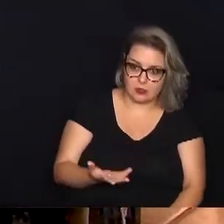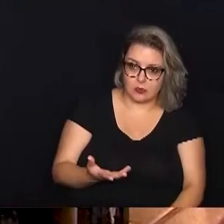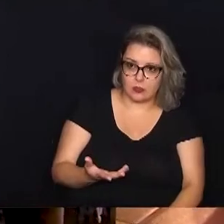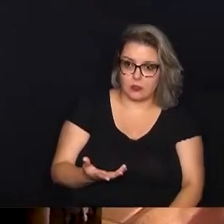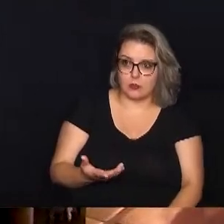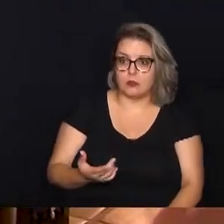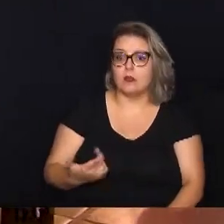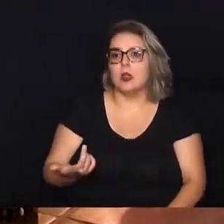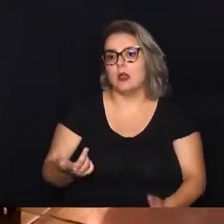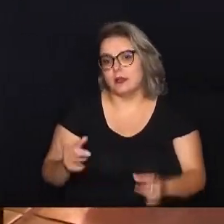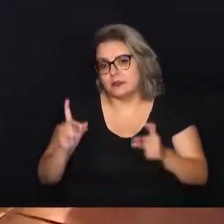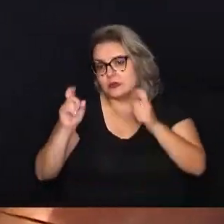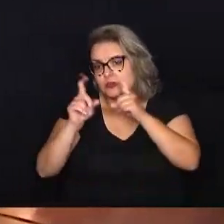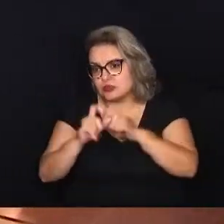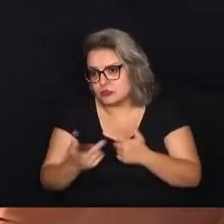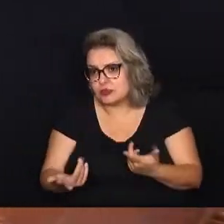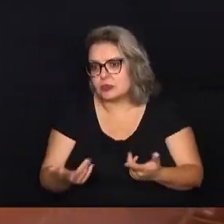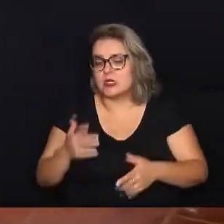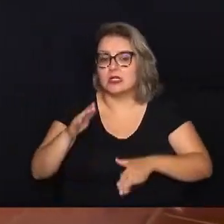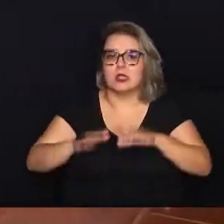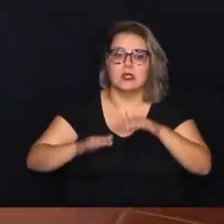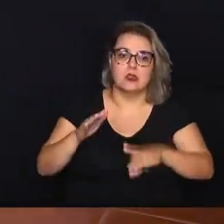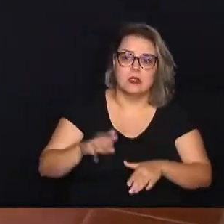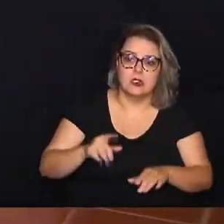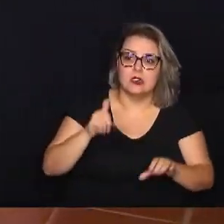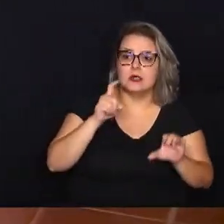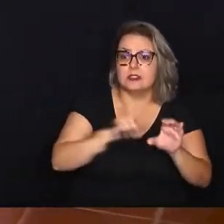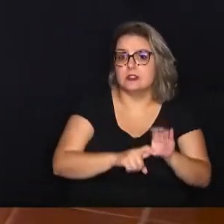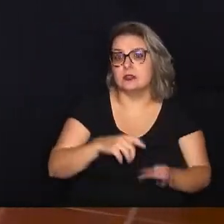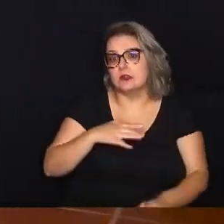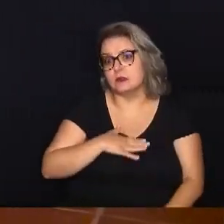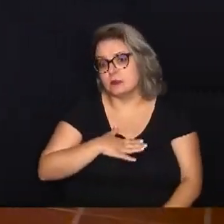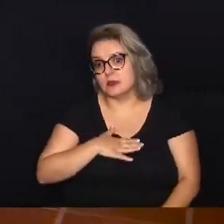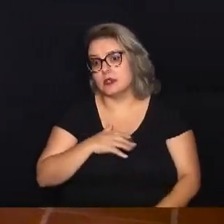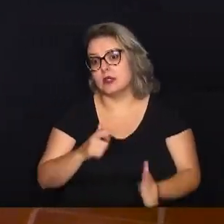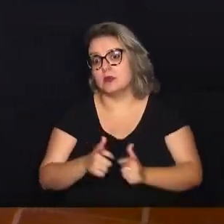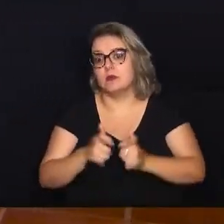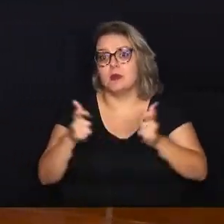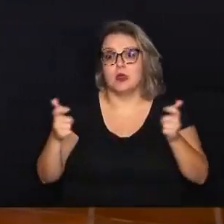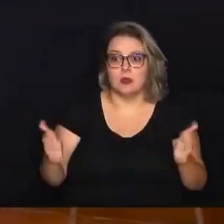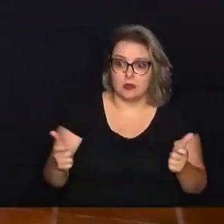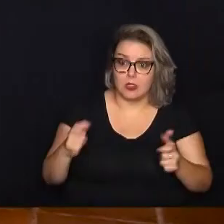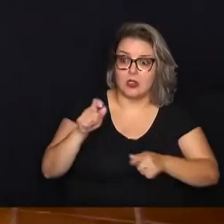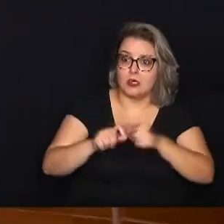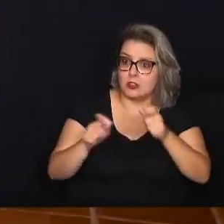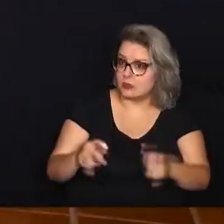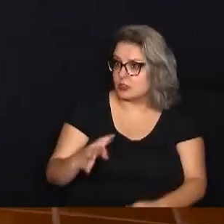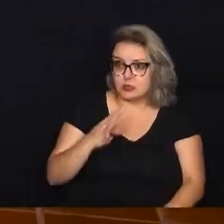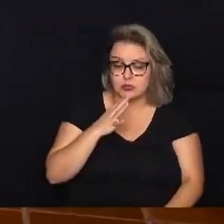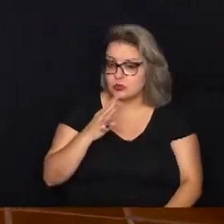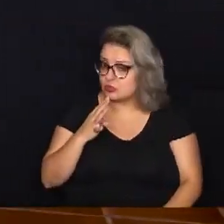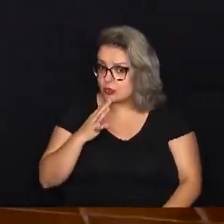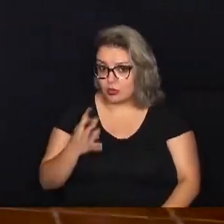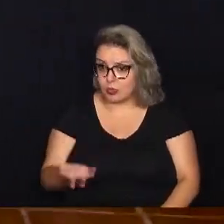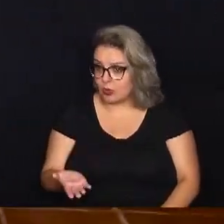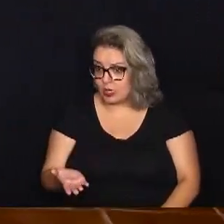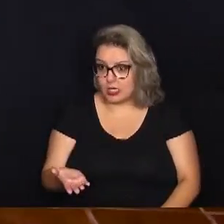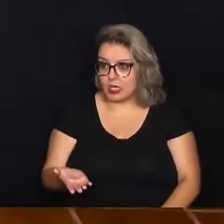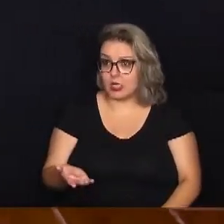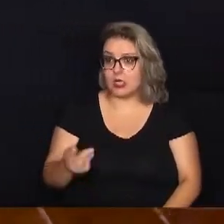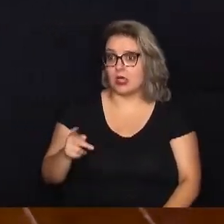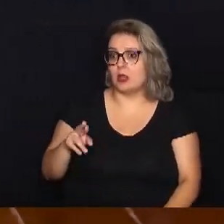mas eu luto com muita dificuldade, porque às vezes depende de mim, a maioria das pessoas não